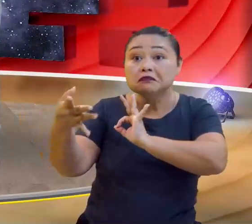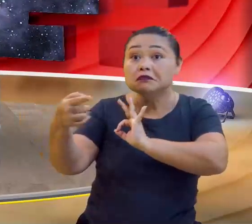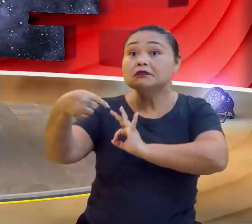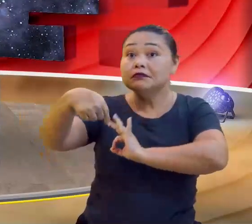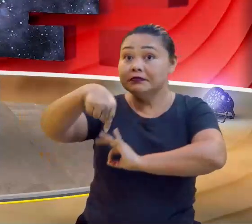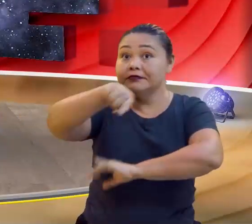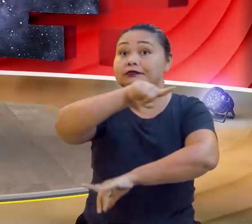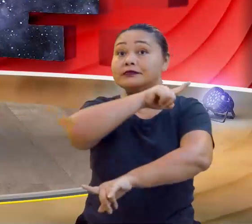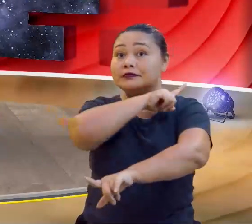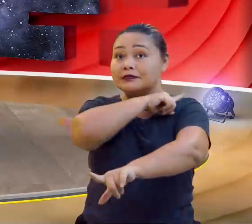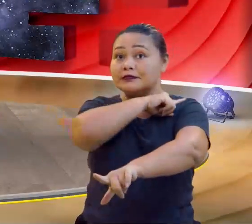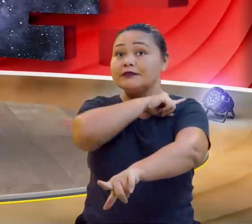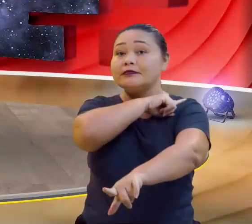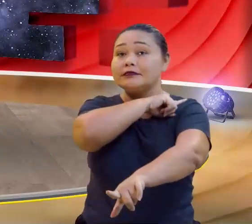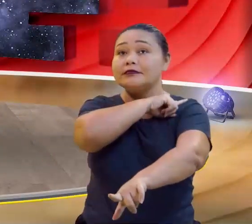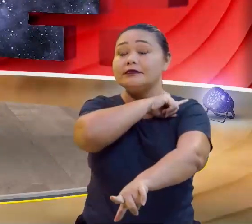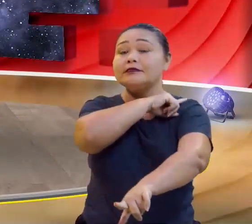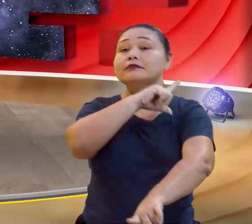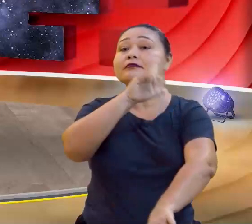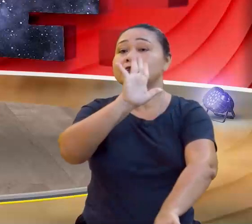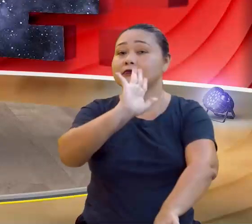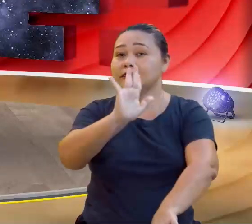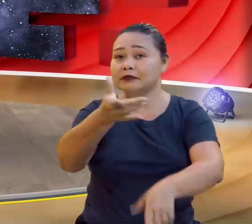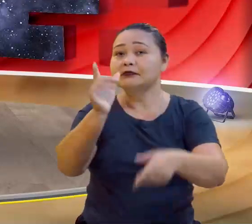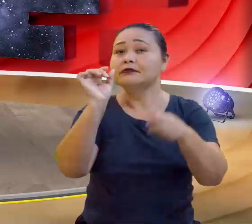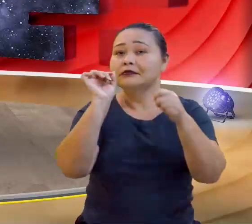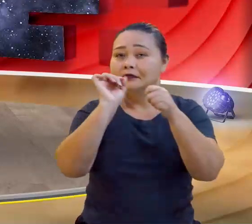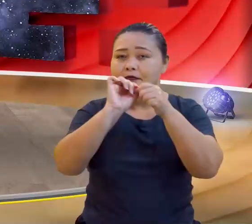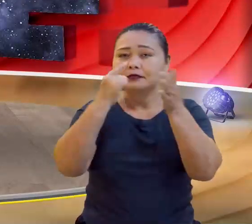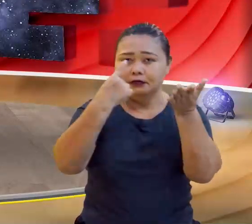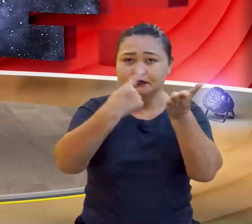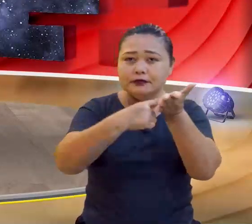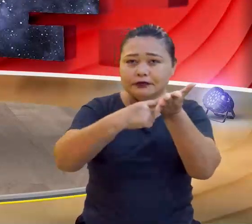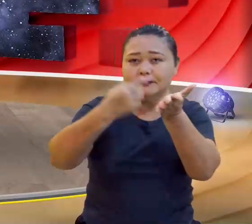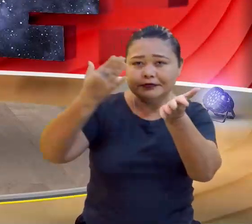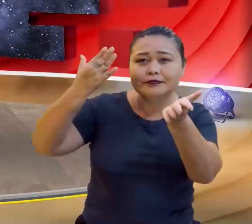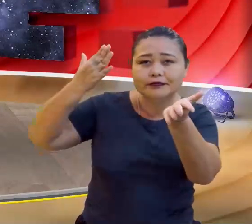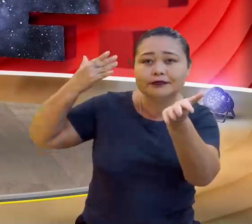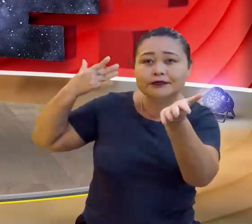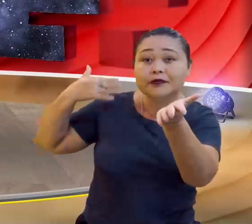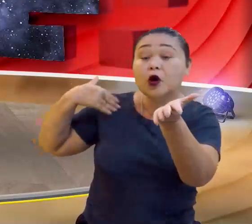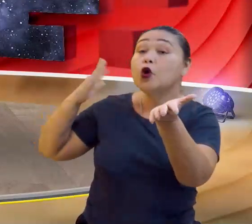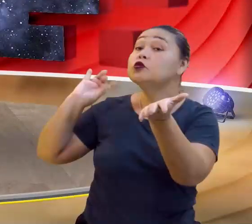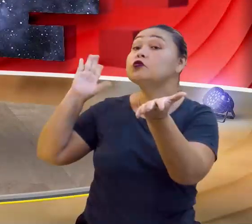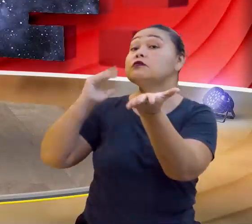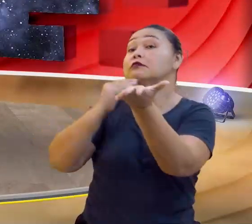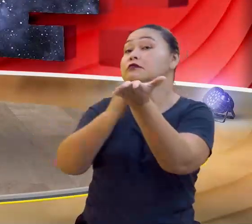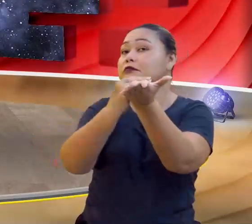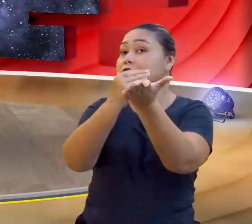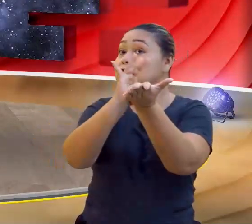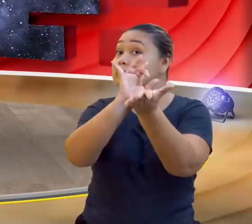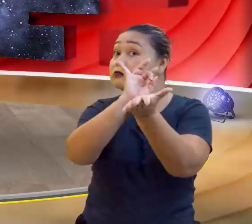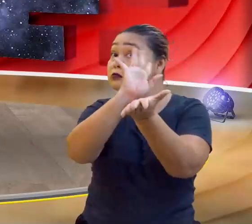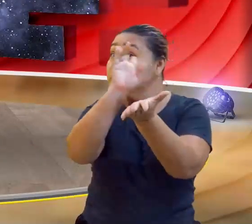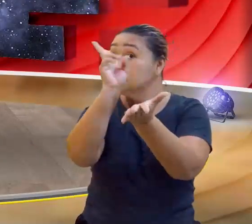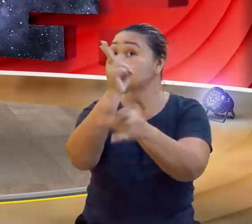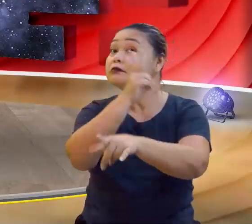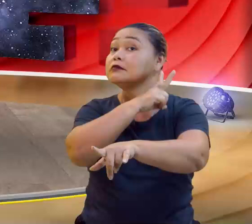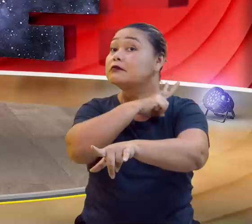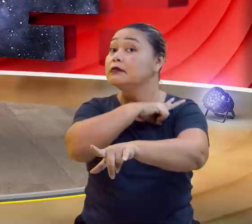Nós havíamos feito um combinado há um tempo atrás de começar só no segundo ano, mas tendo